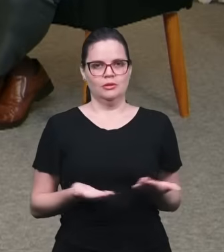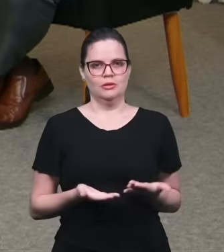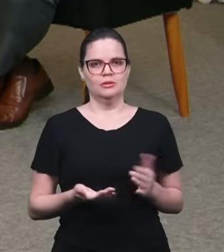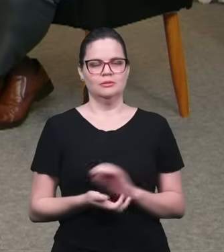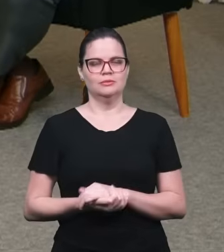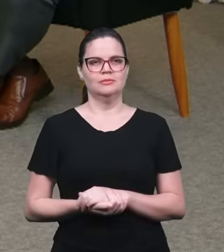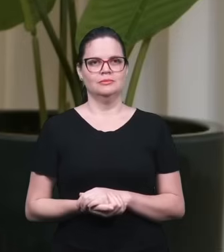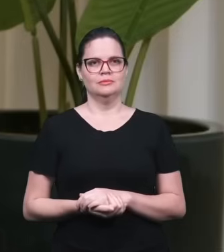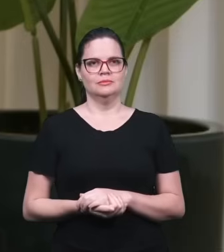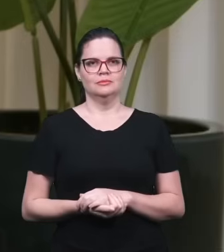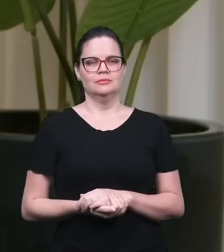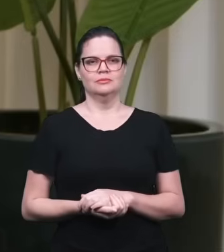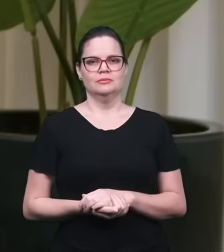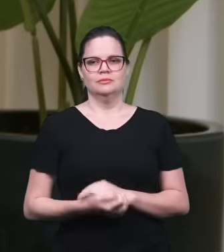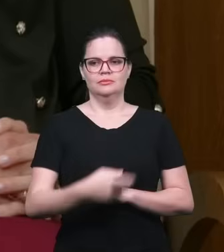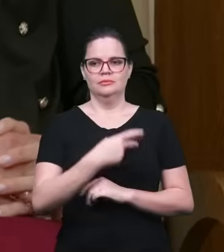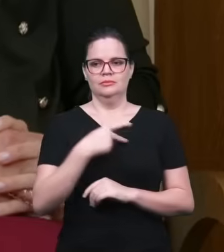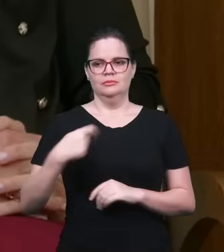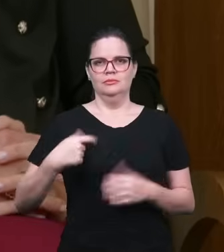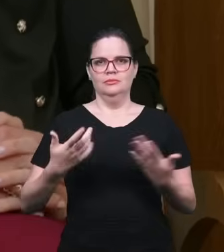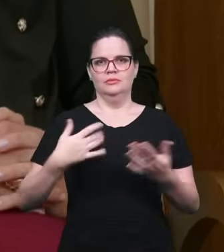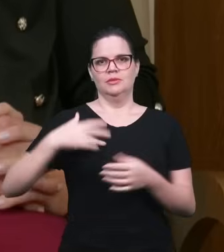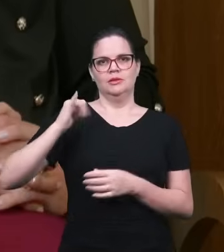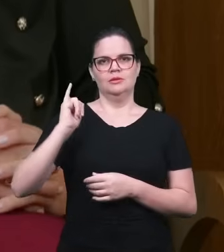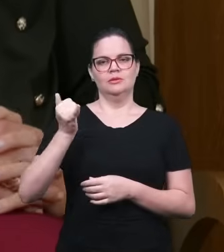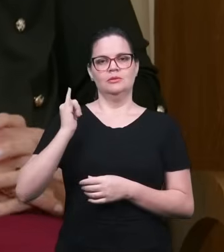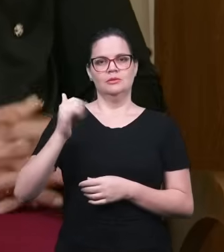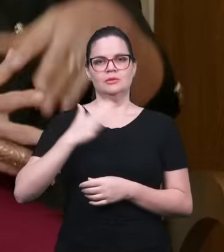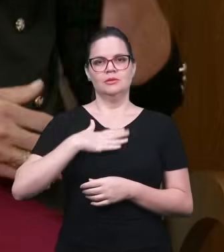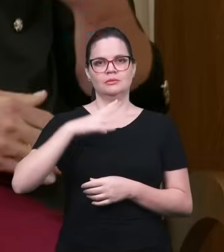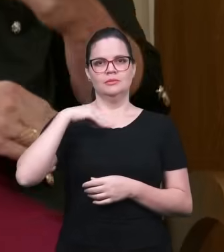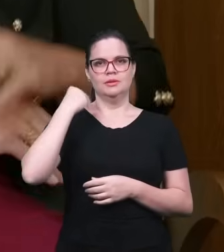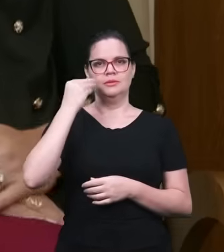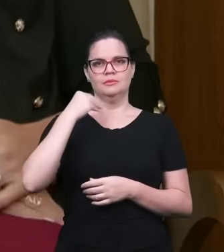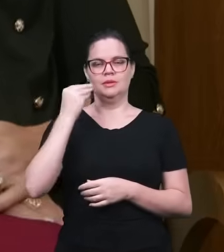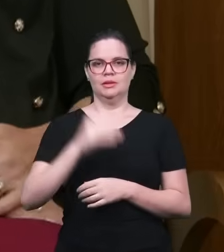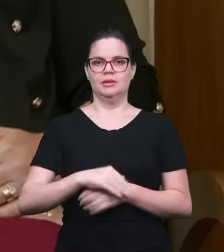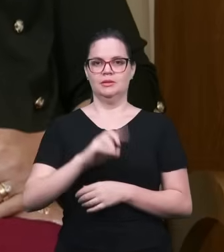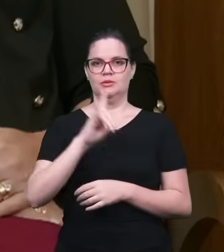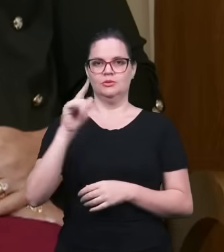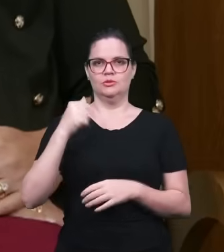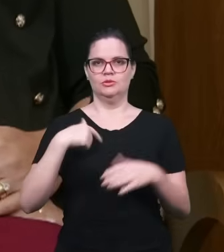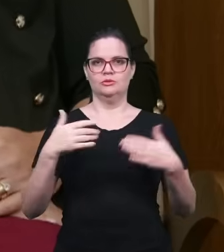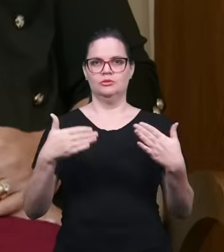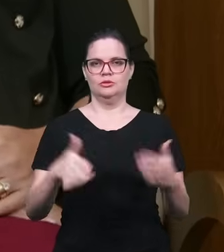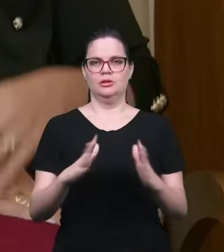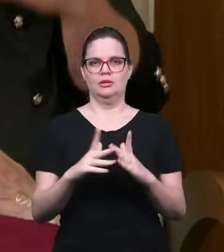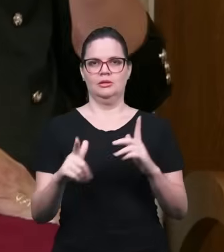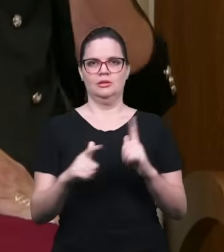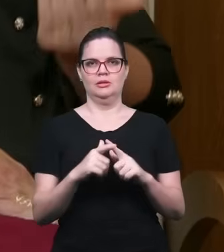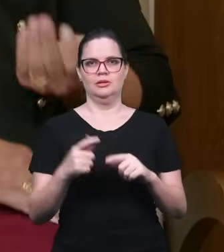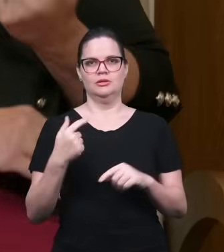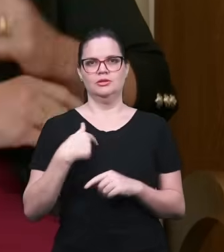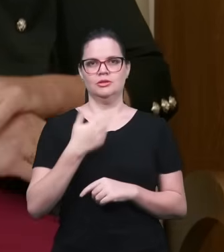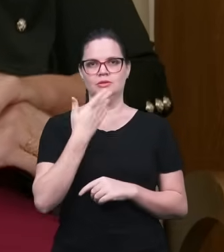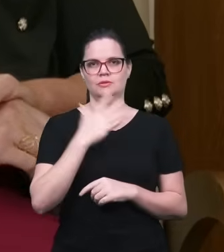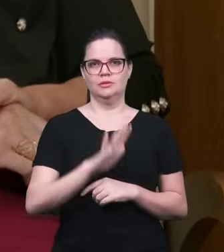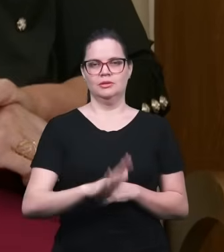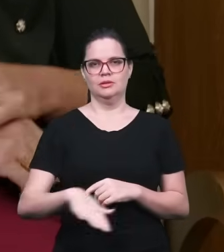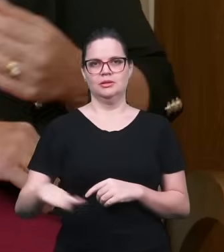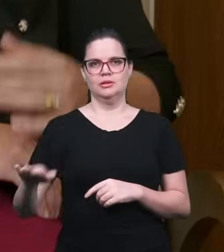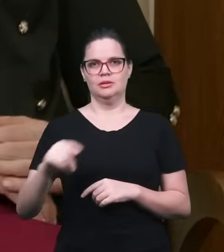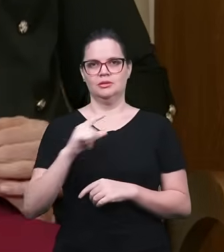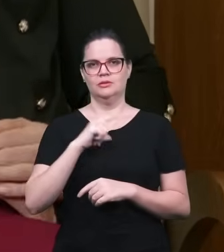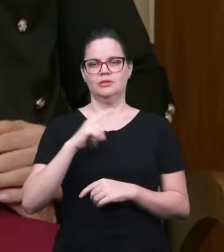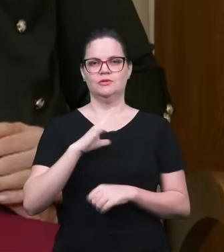nossos irmãos. Pastor, eu gostaria de contar uma experiência. Amém. Quando eu cheguei na igreja. Quando eu era criança, eu tive